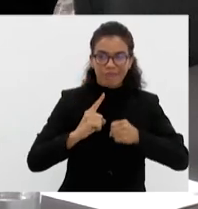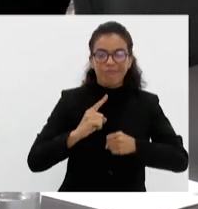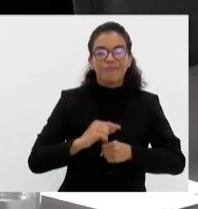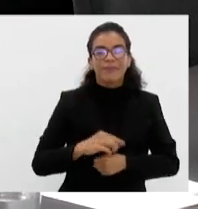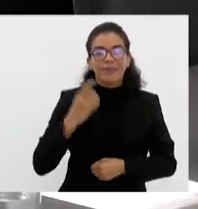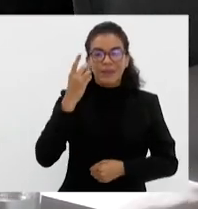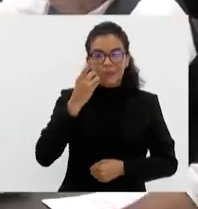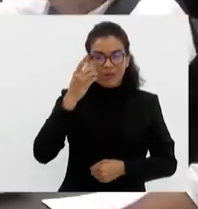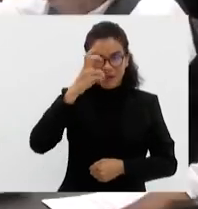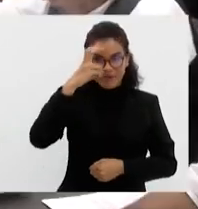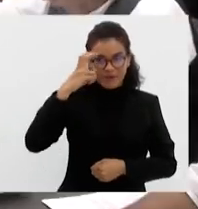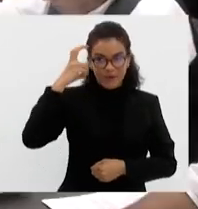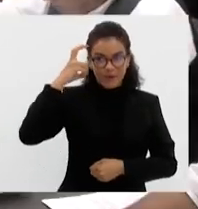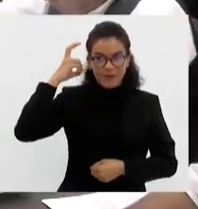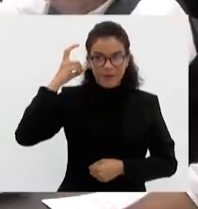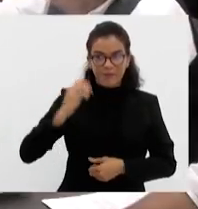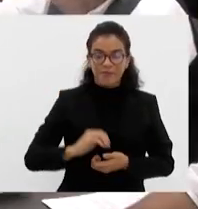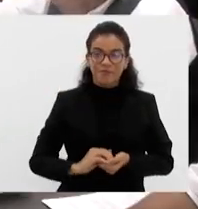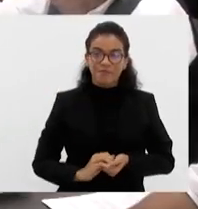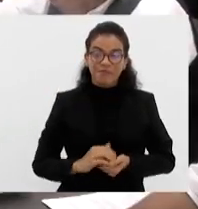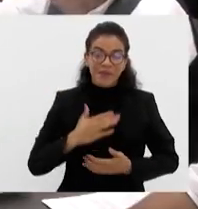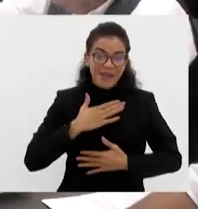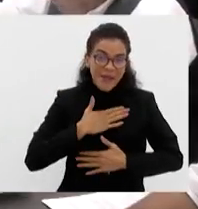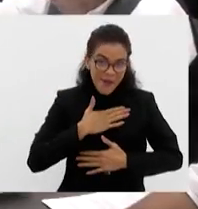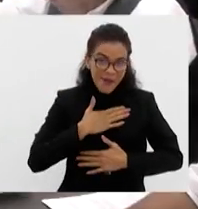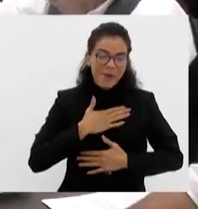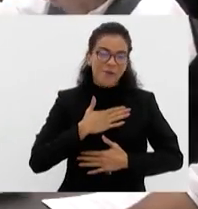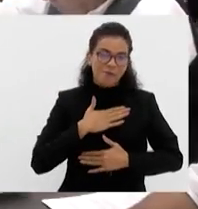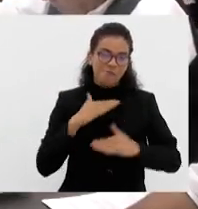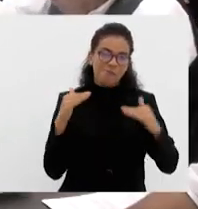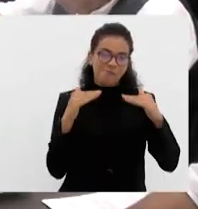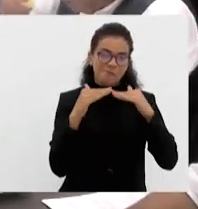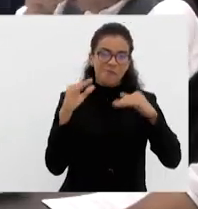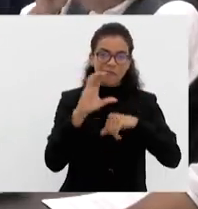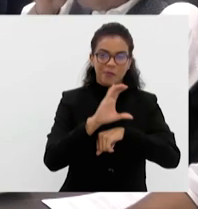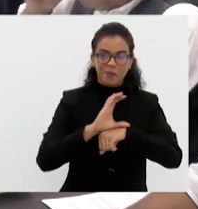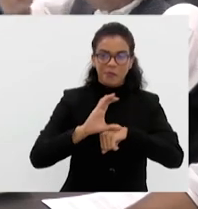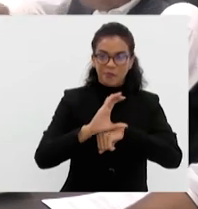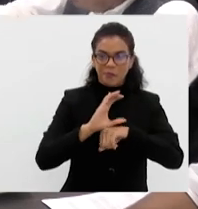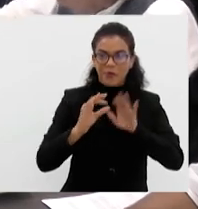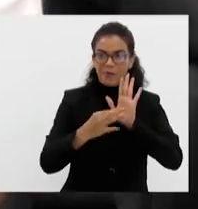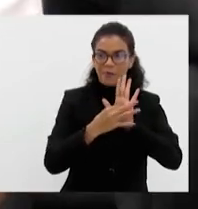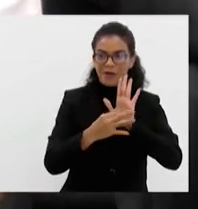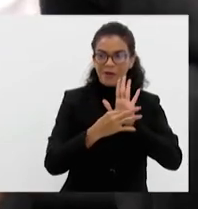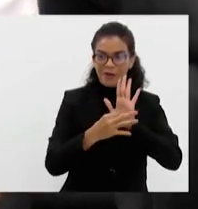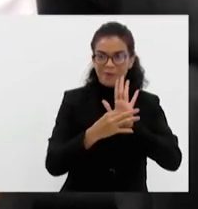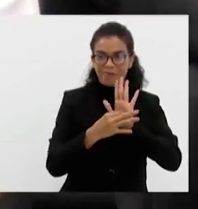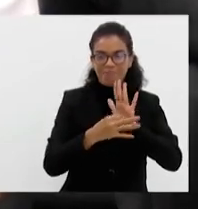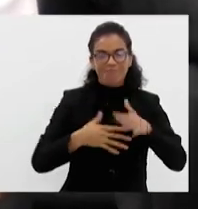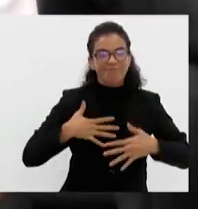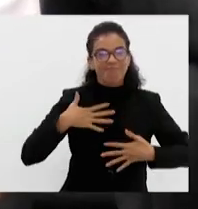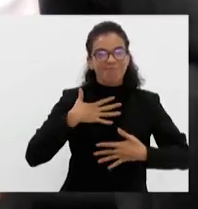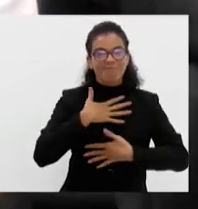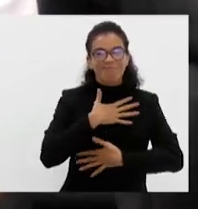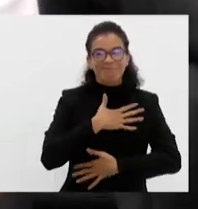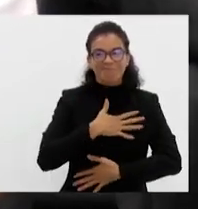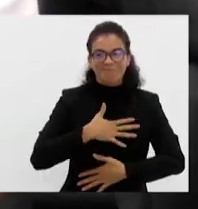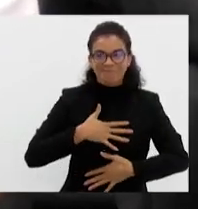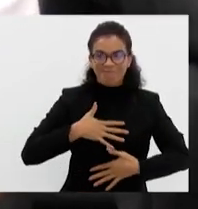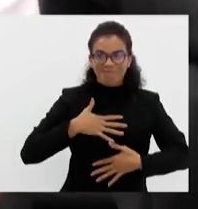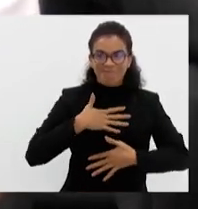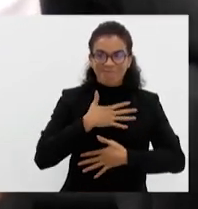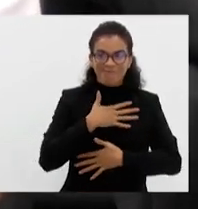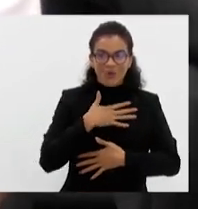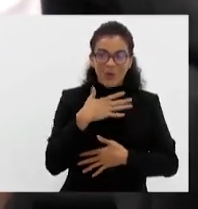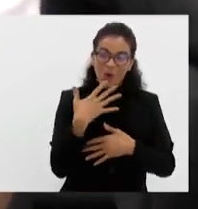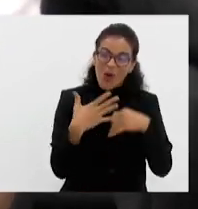deputada Verônica Lima. Bom, eu dei pela constitucionalidade o parecer com enorme enorme